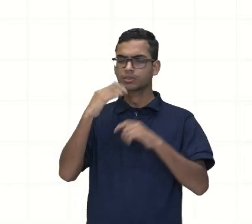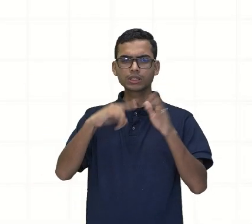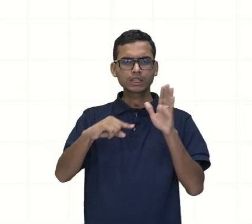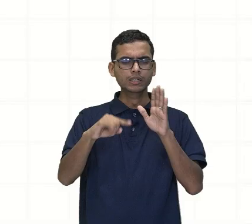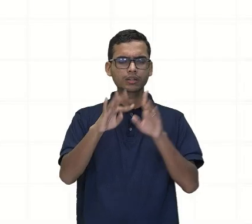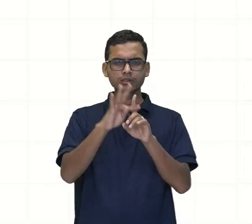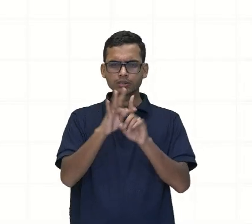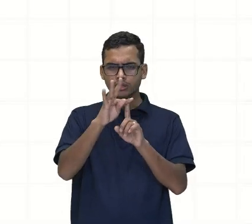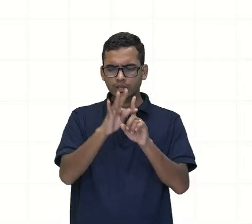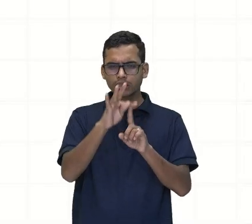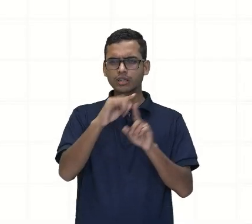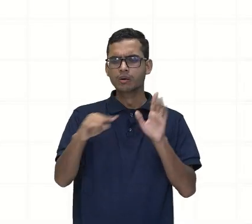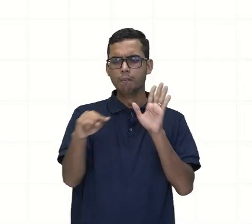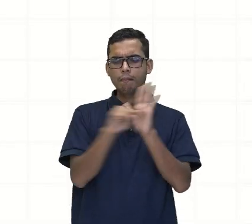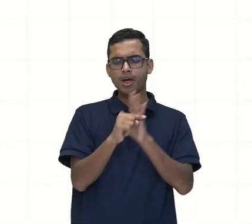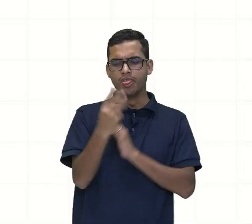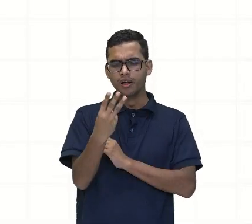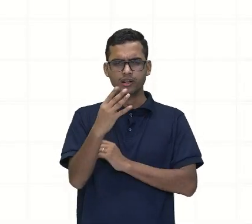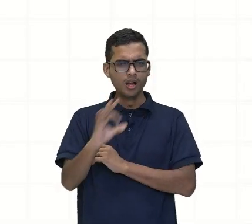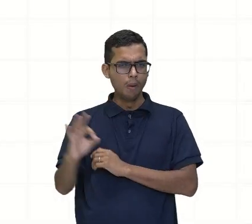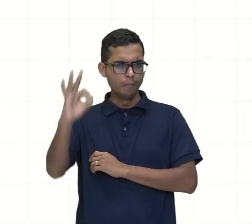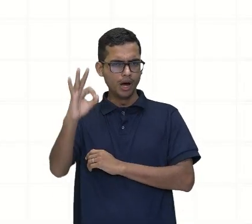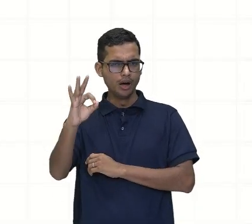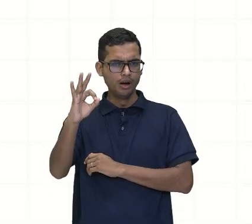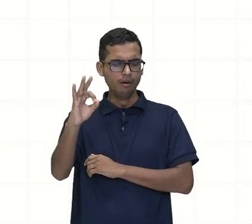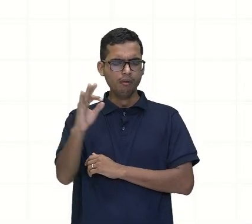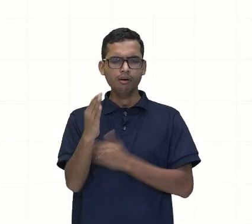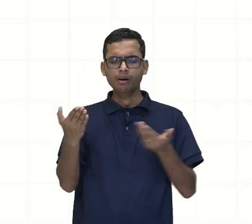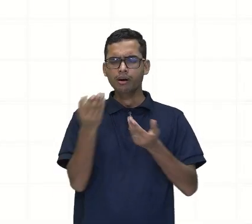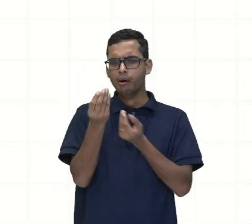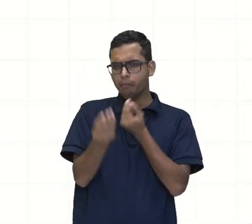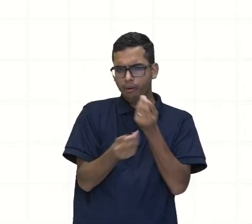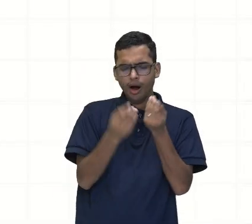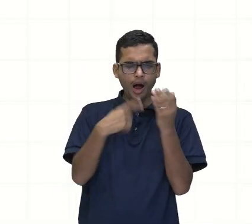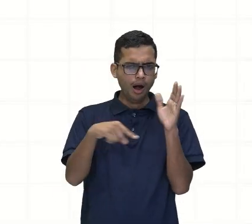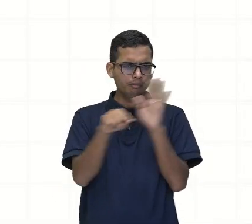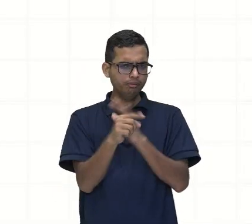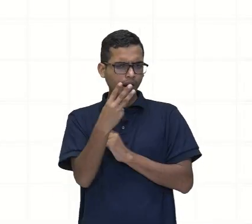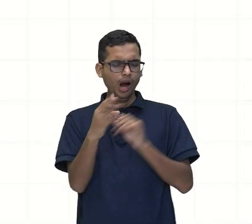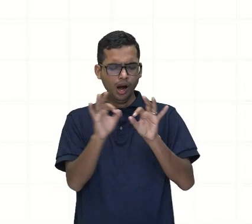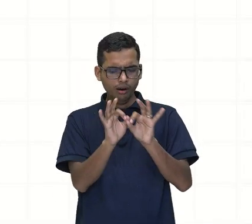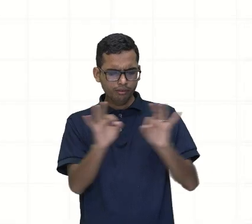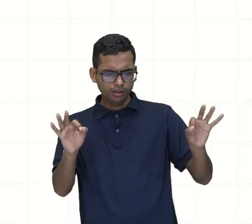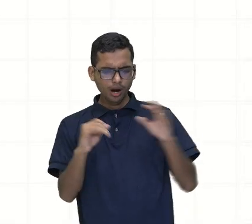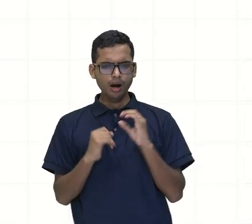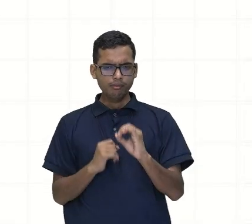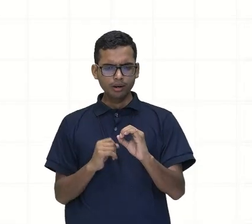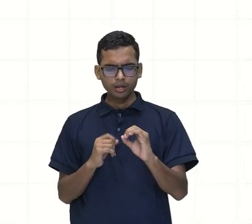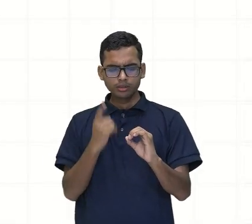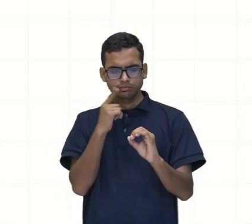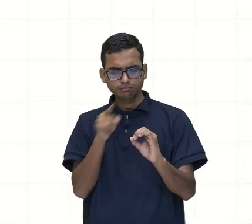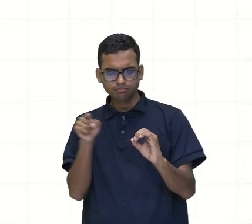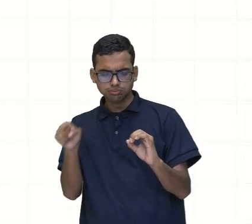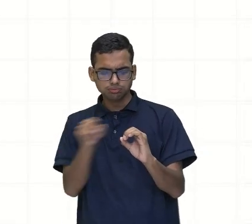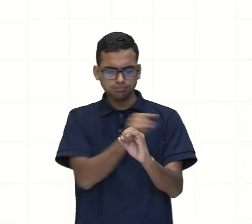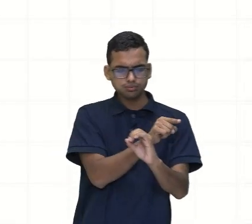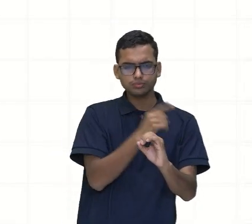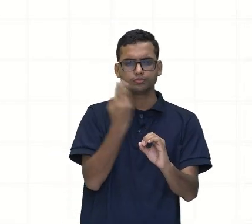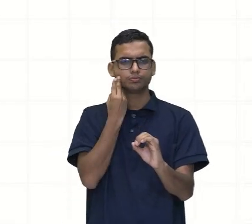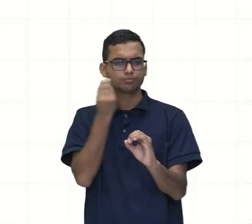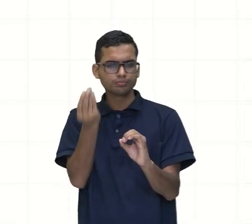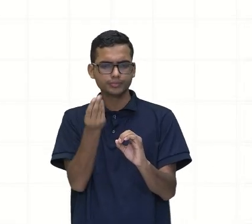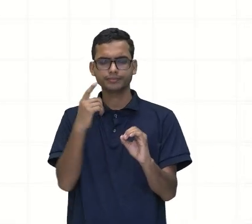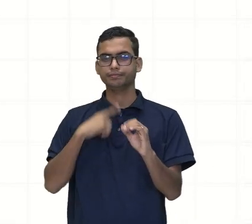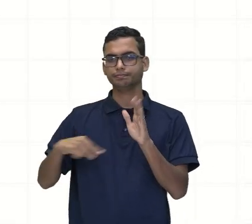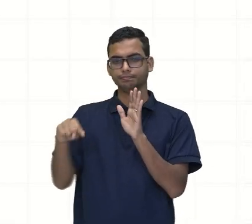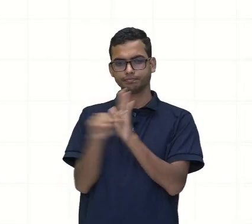de menos 3 graus Celsius. E onde que está o menos 3 aqui na reta numérica? Como ele é negativo, ele vai